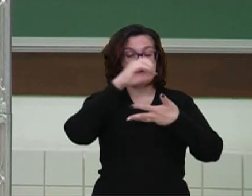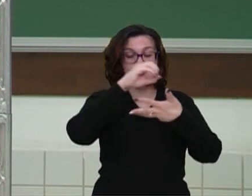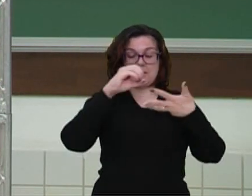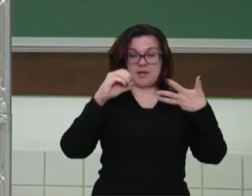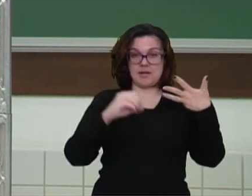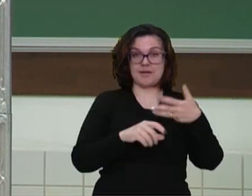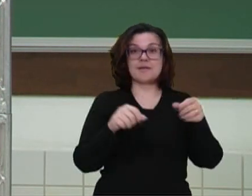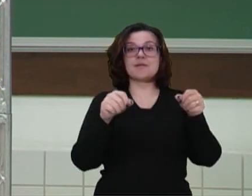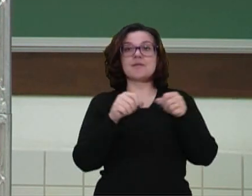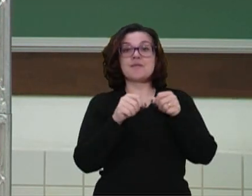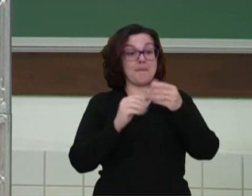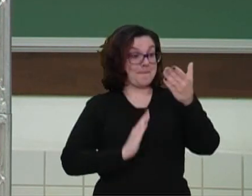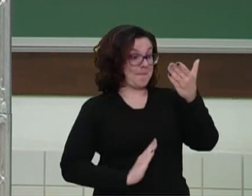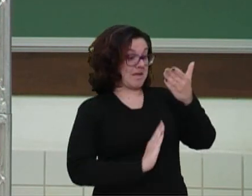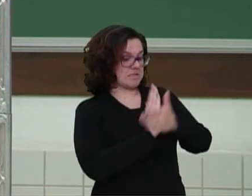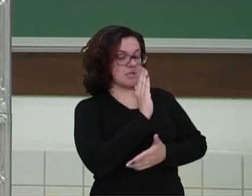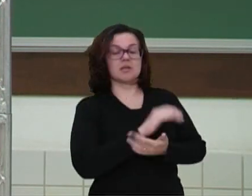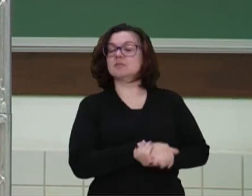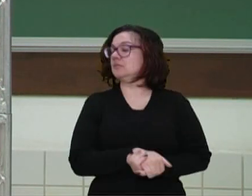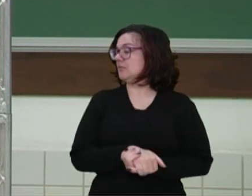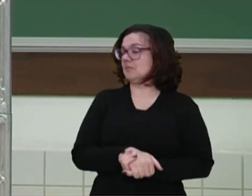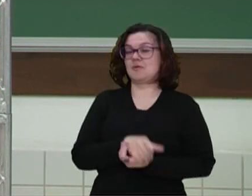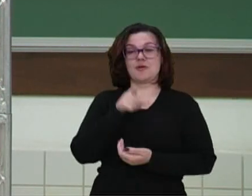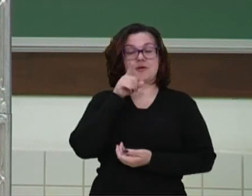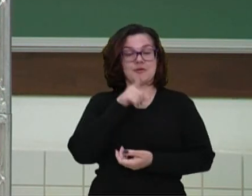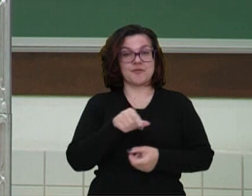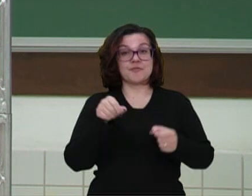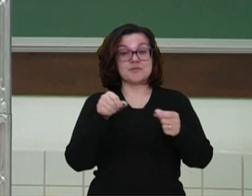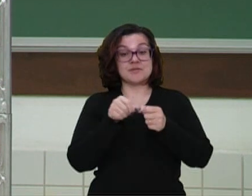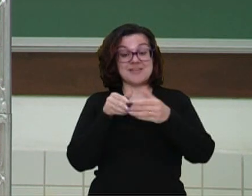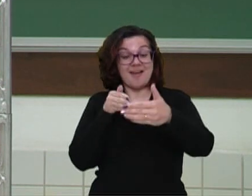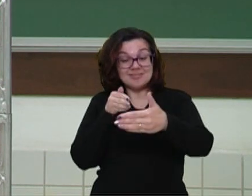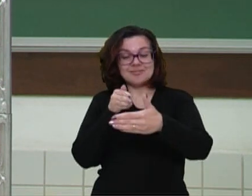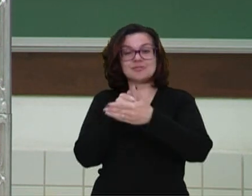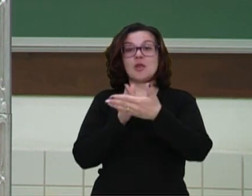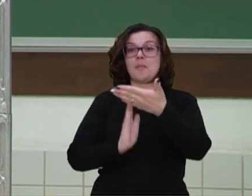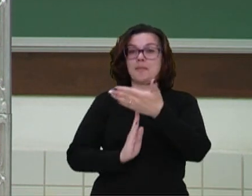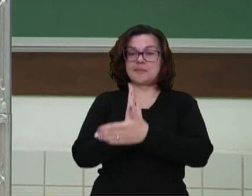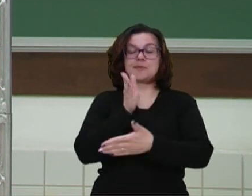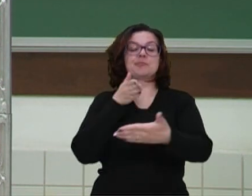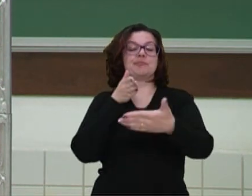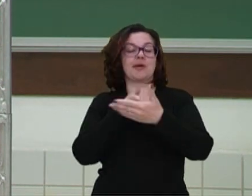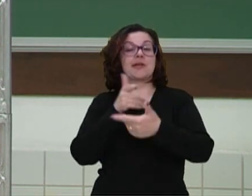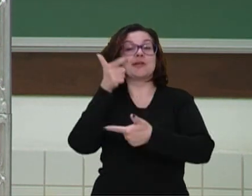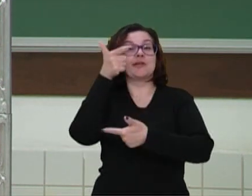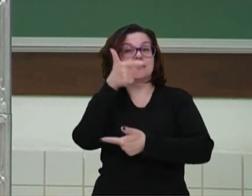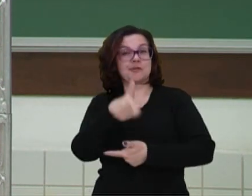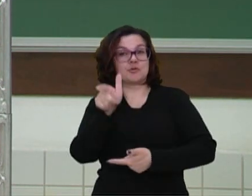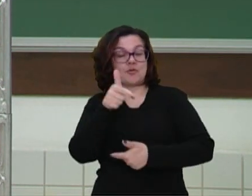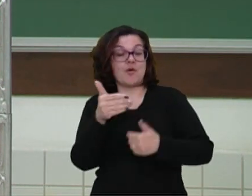que você faz para passar, é uma coisa que você faz até passar. A prova não